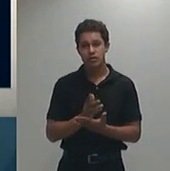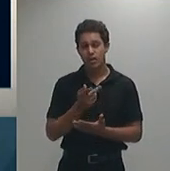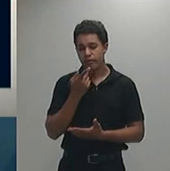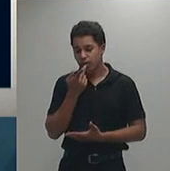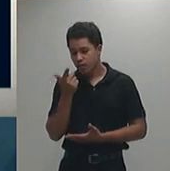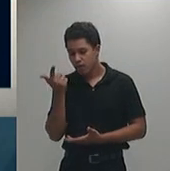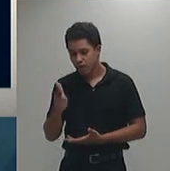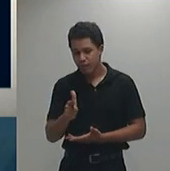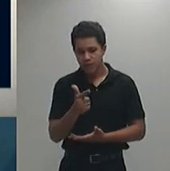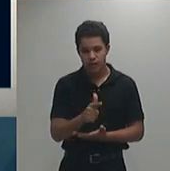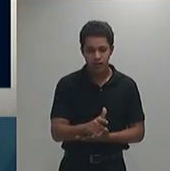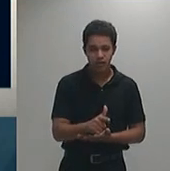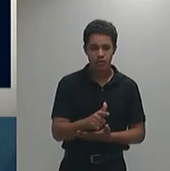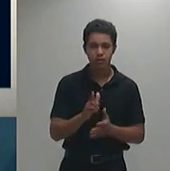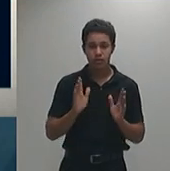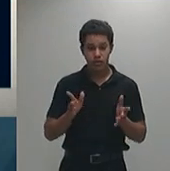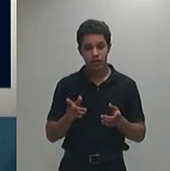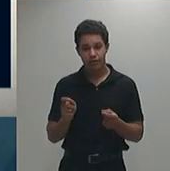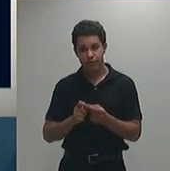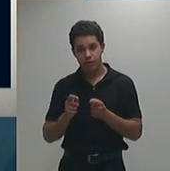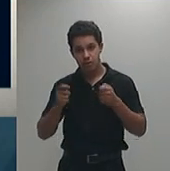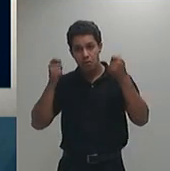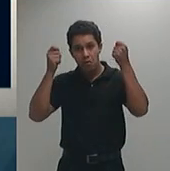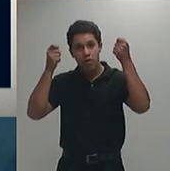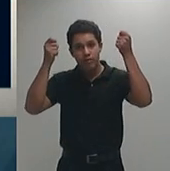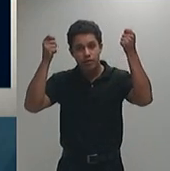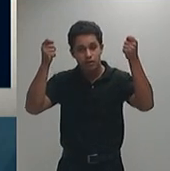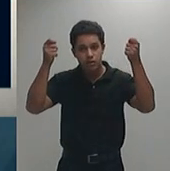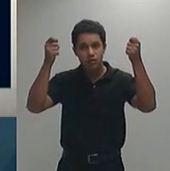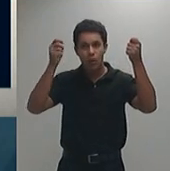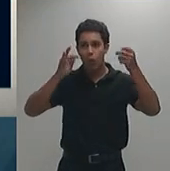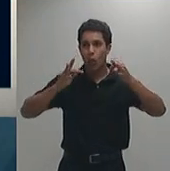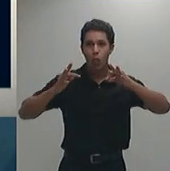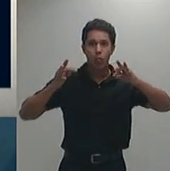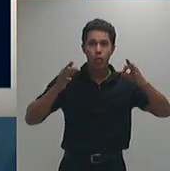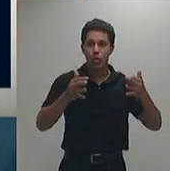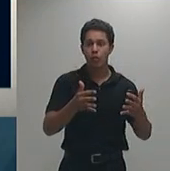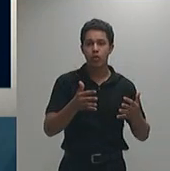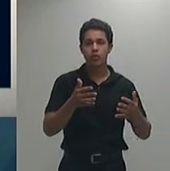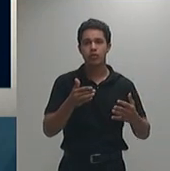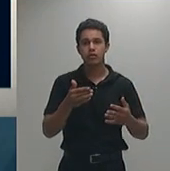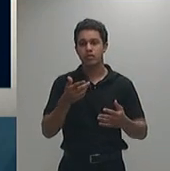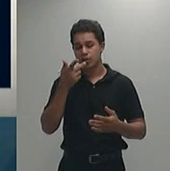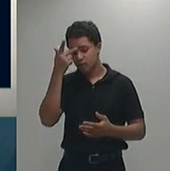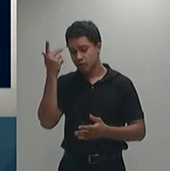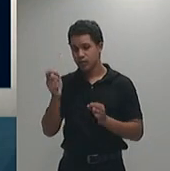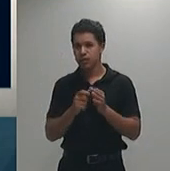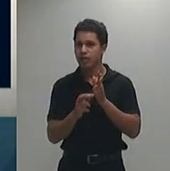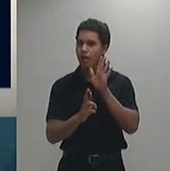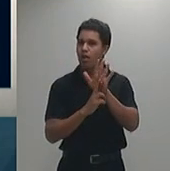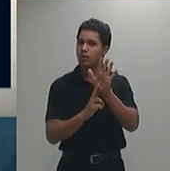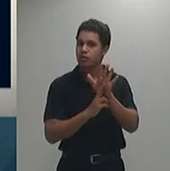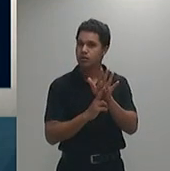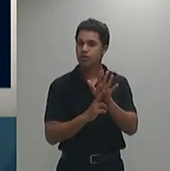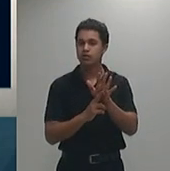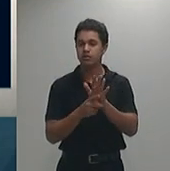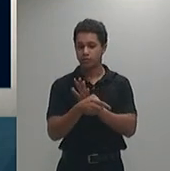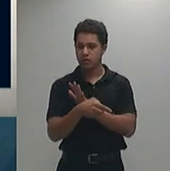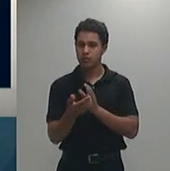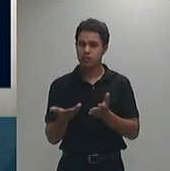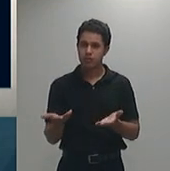e que já houve manifestação de todos os entes representativos o segmento